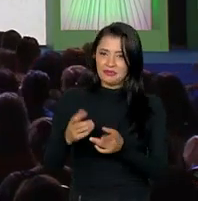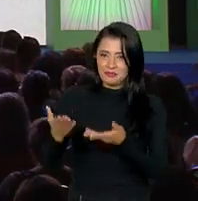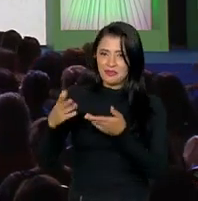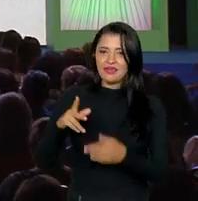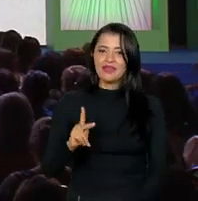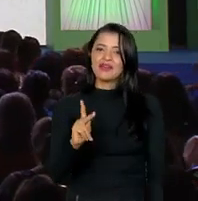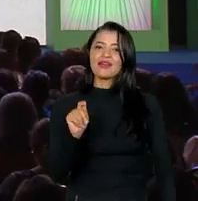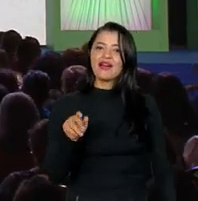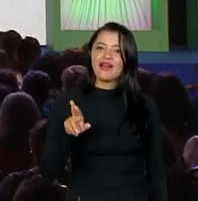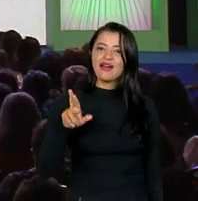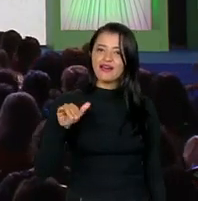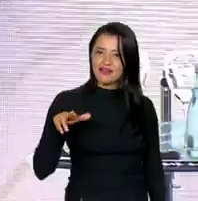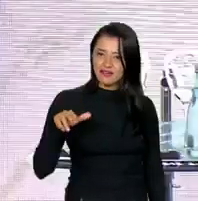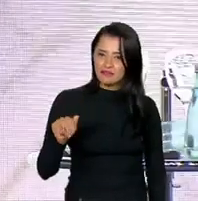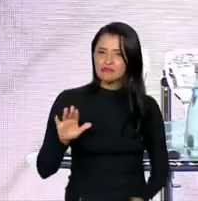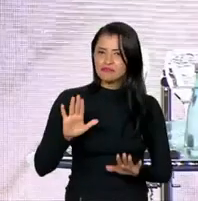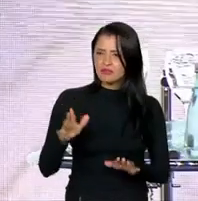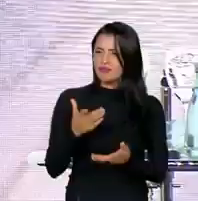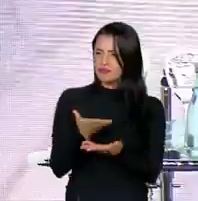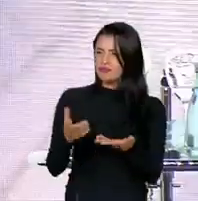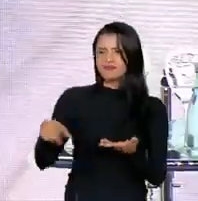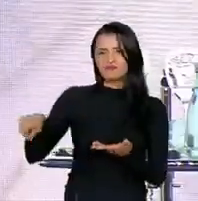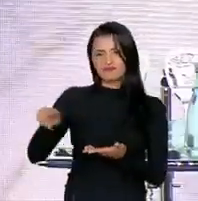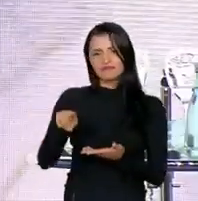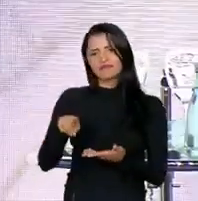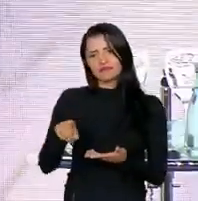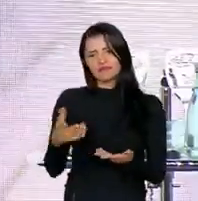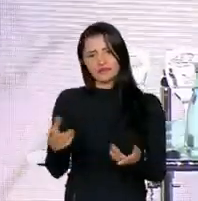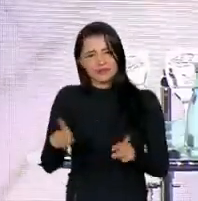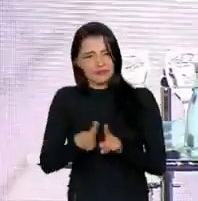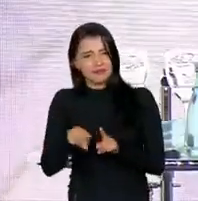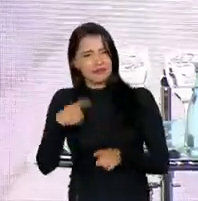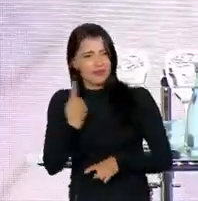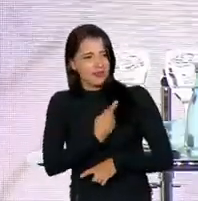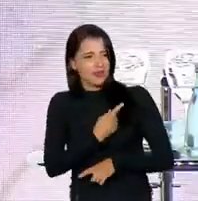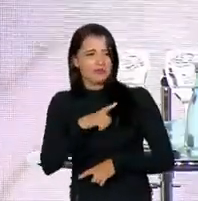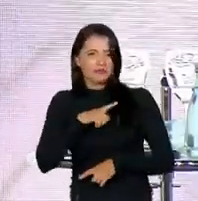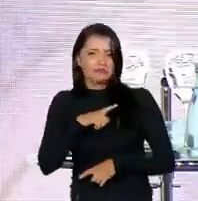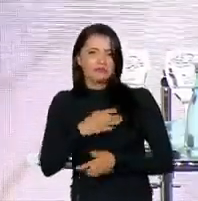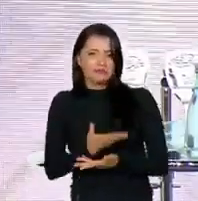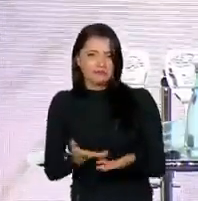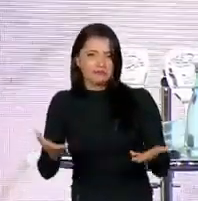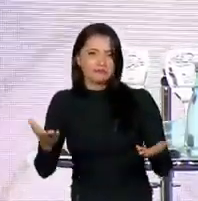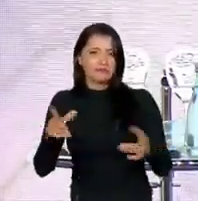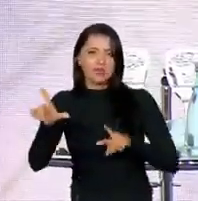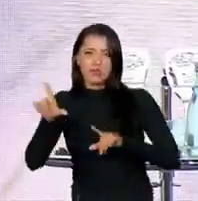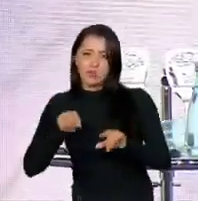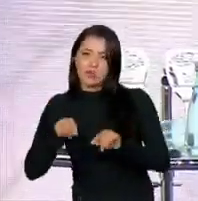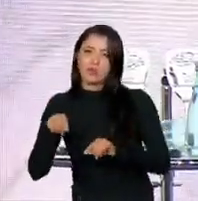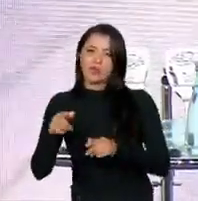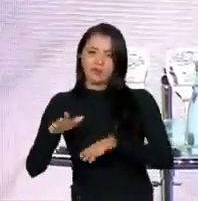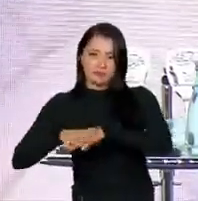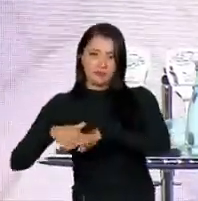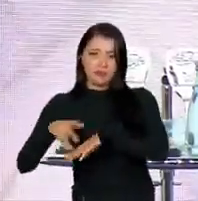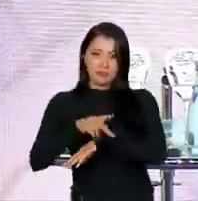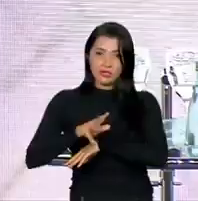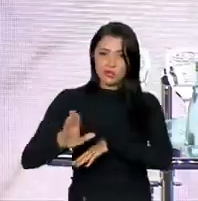a Karina, mas eu acho que mais de tudo vocês, da gente ter tido nas escolhas do presidente Lula,